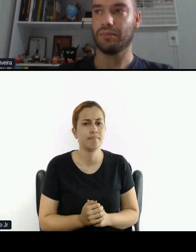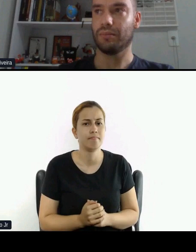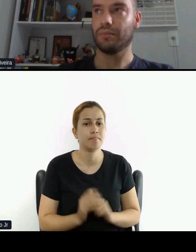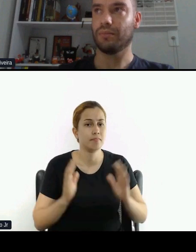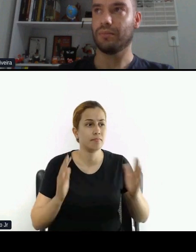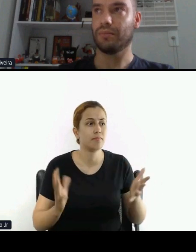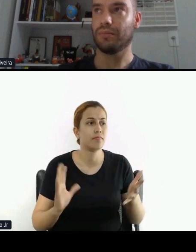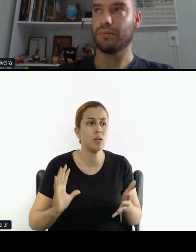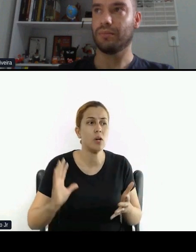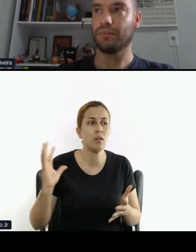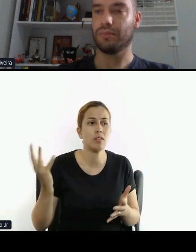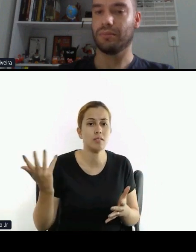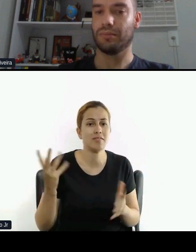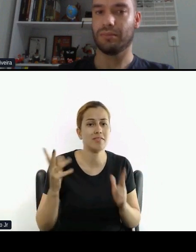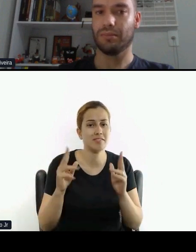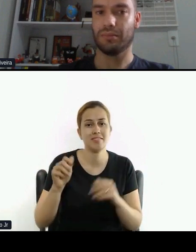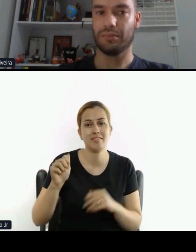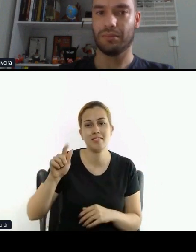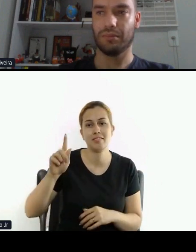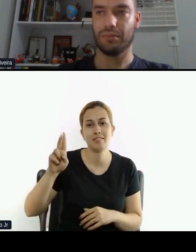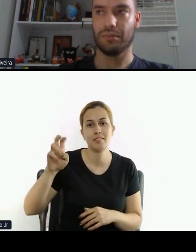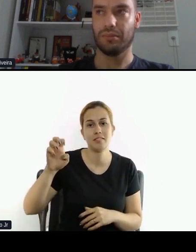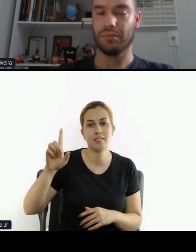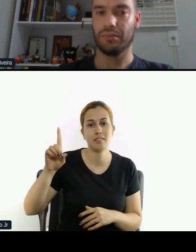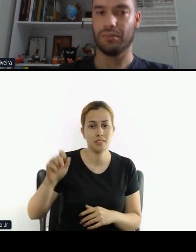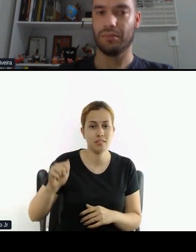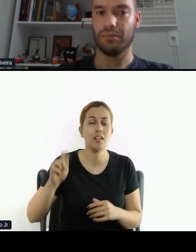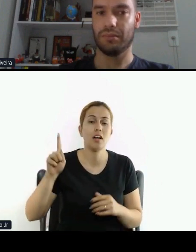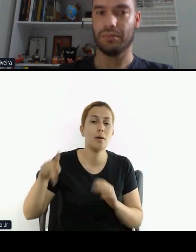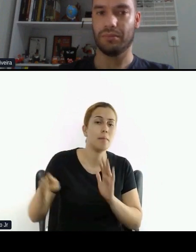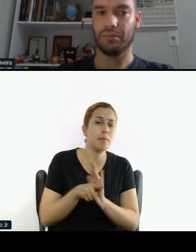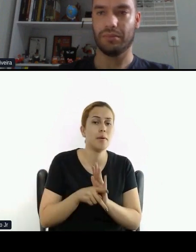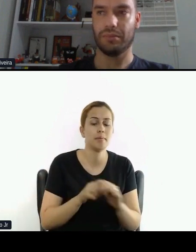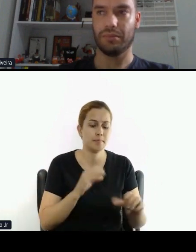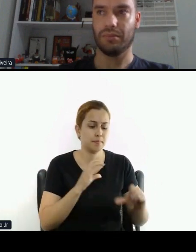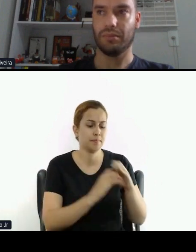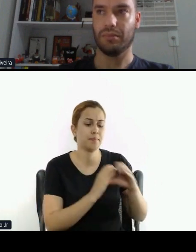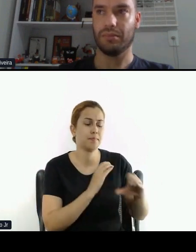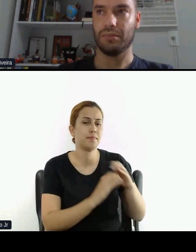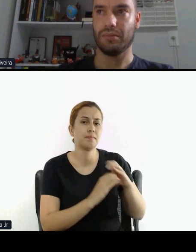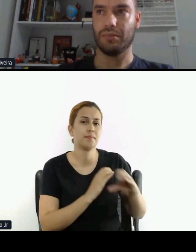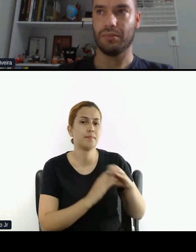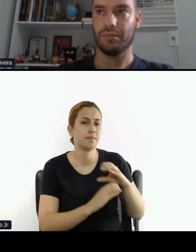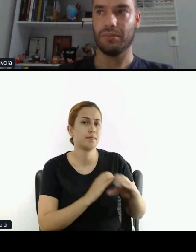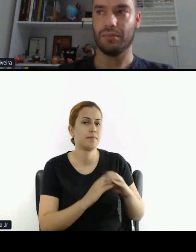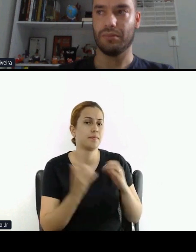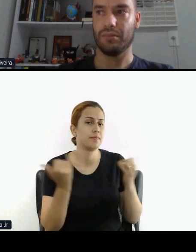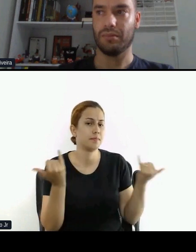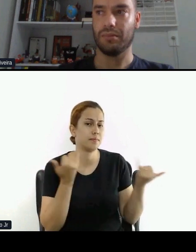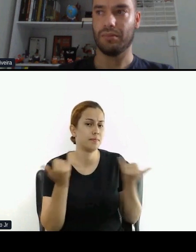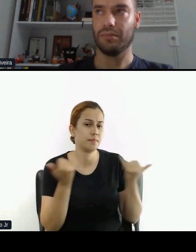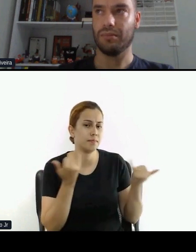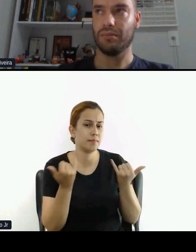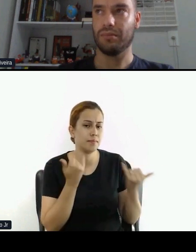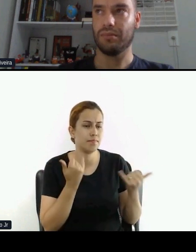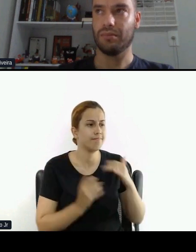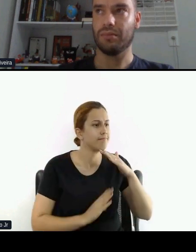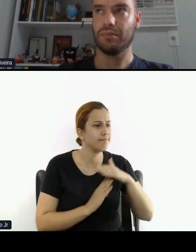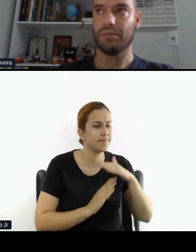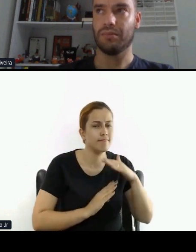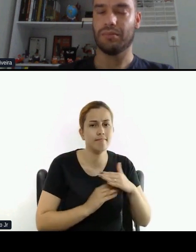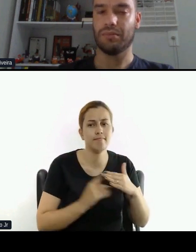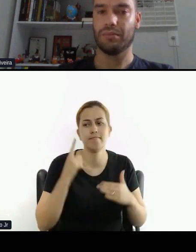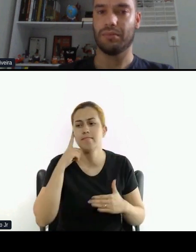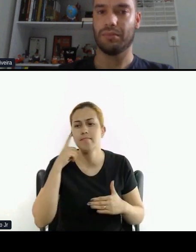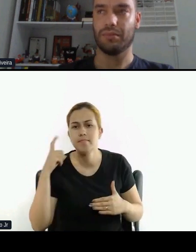agora com a Águida, né? A barreira de comunicação, né? Que é a transmissão da informação, impedimentos, ruídos